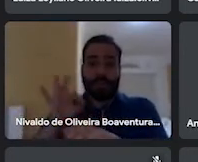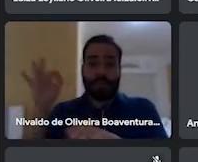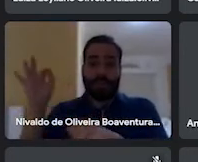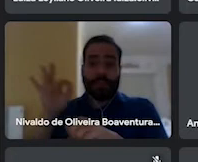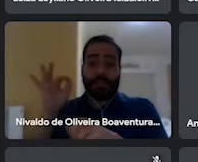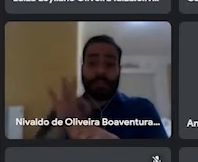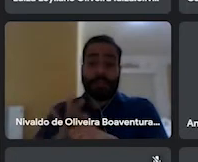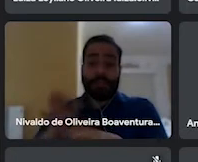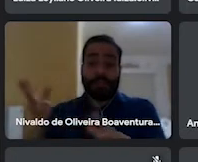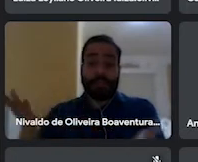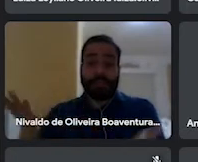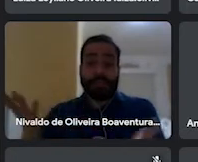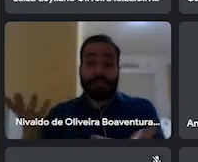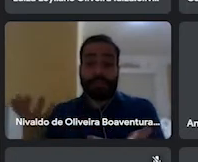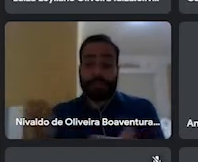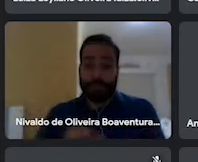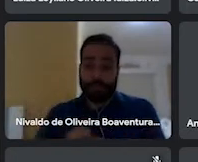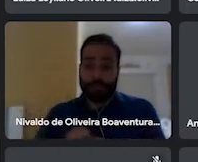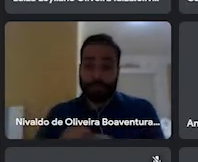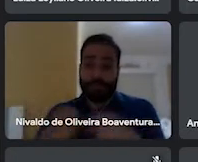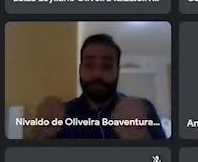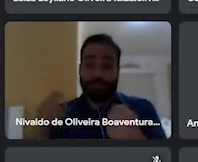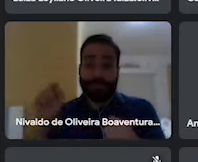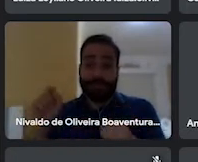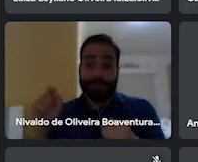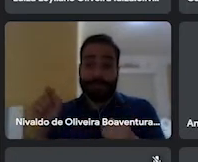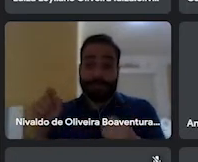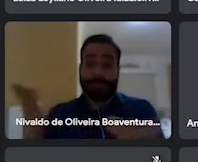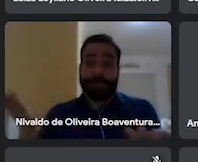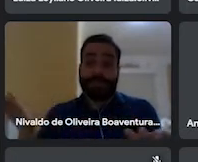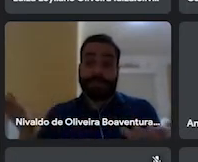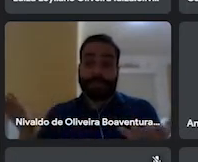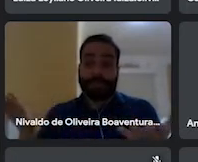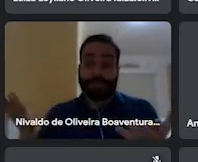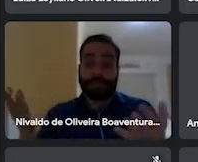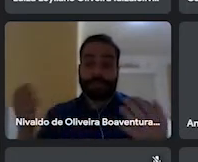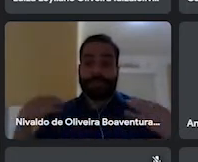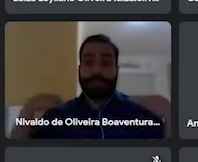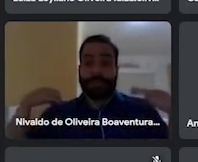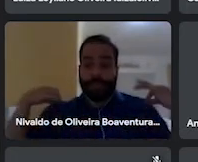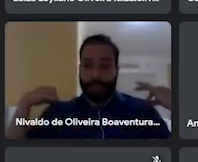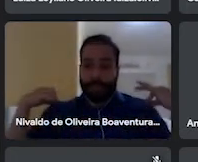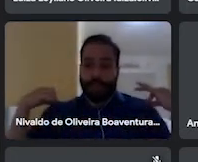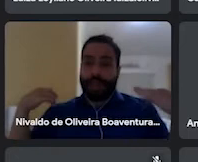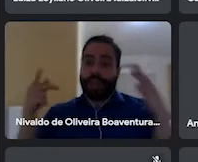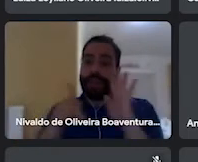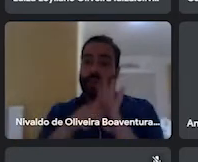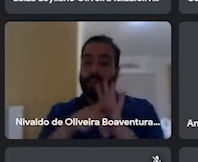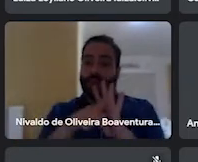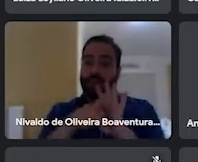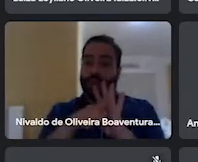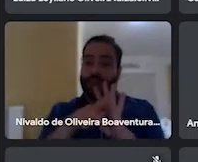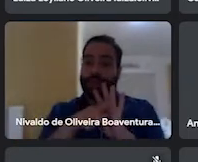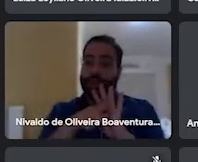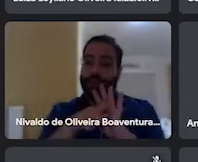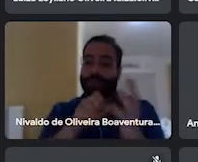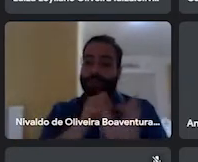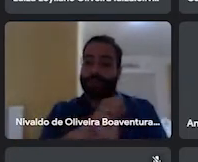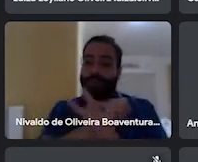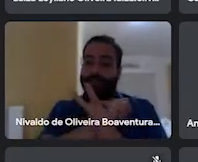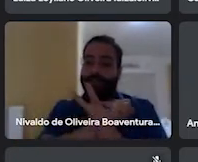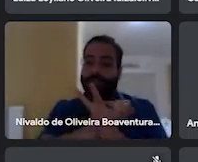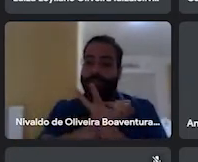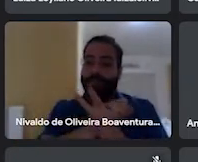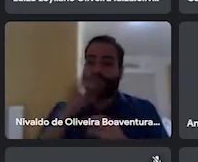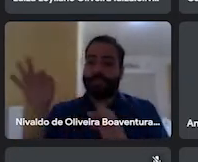Então, o que que eu tenho que fazer? Eu tenho que arrumar uma roupa que vai me proteger